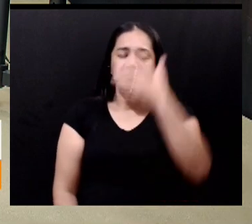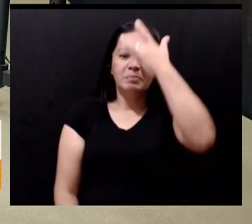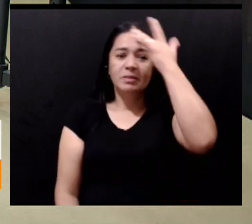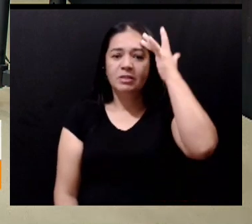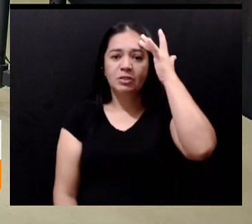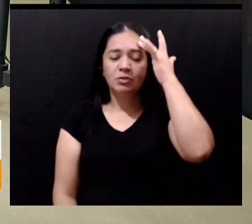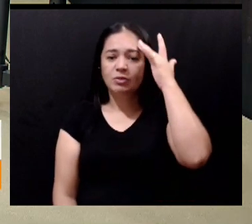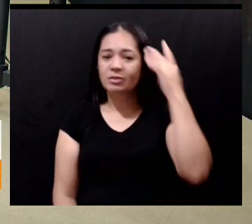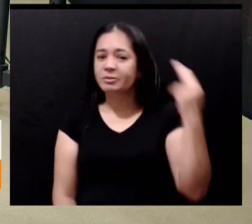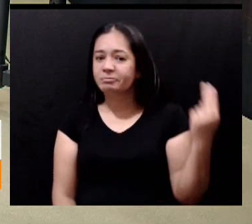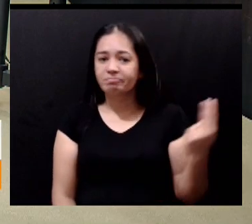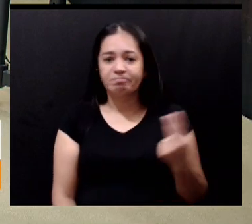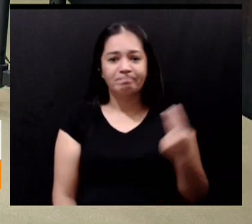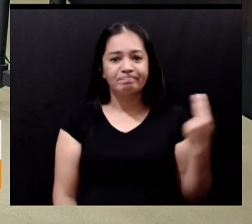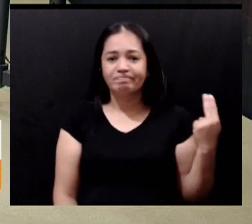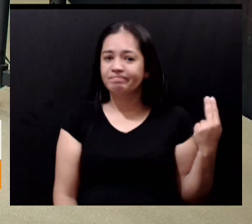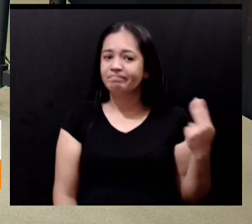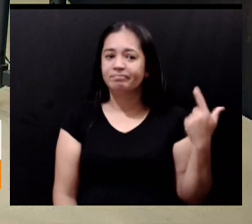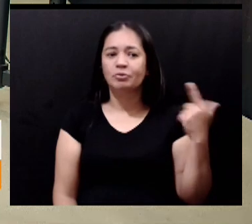conseguiram